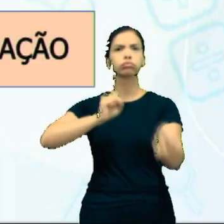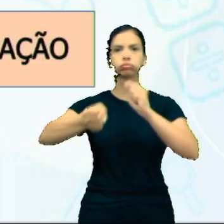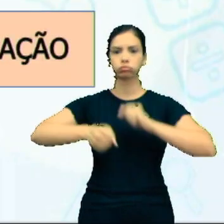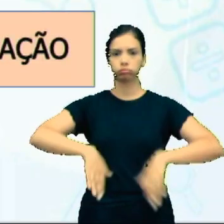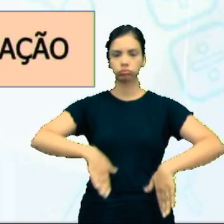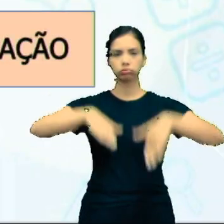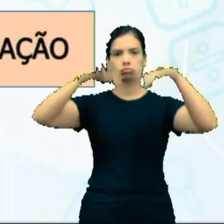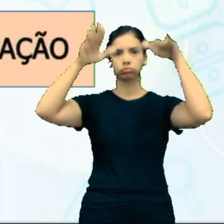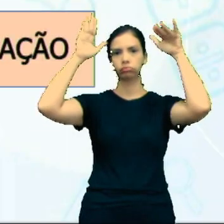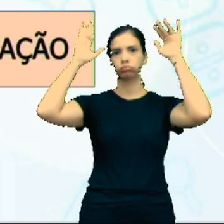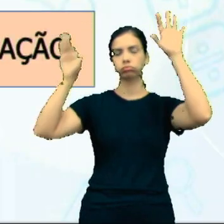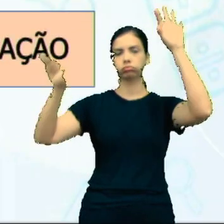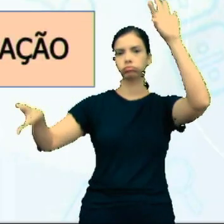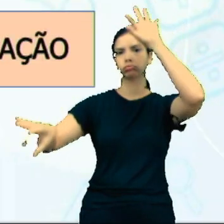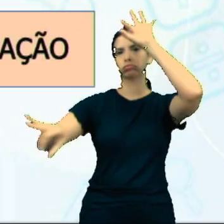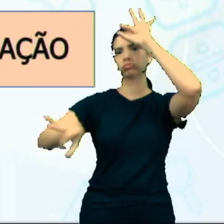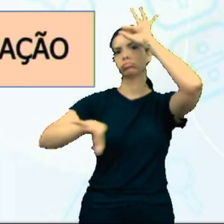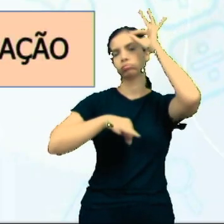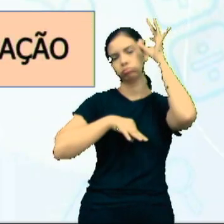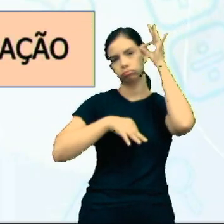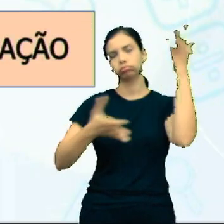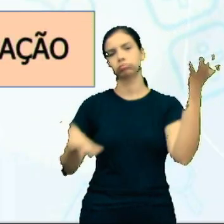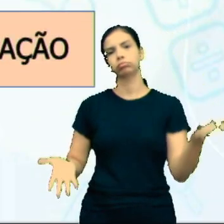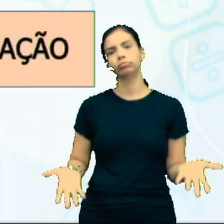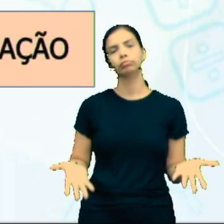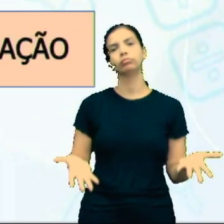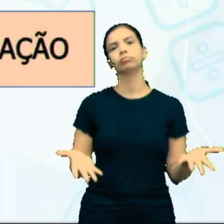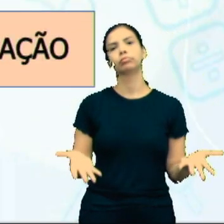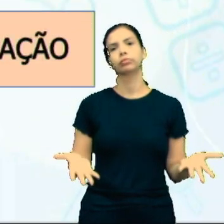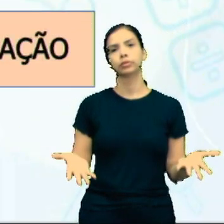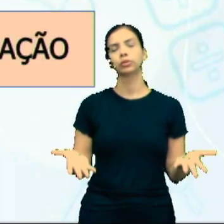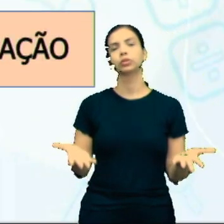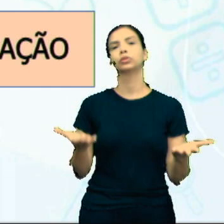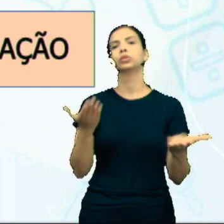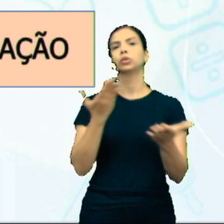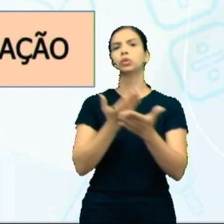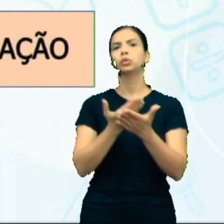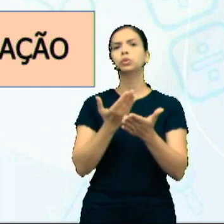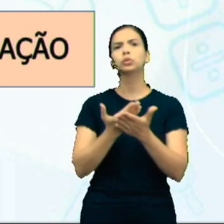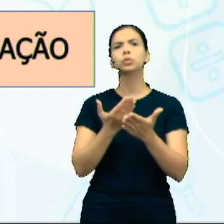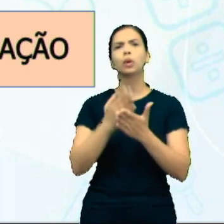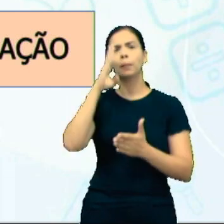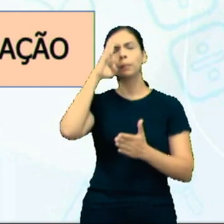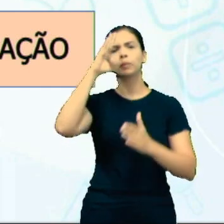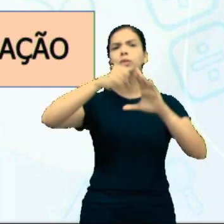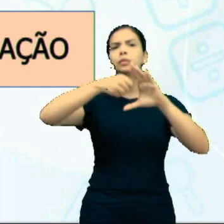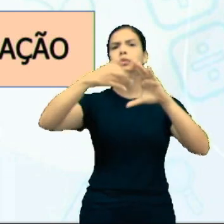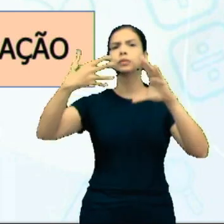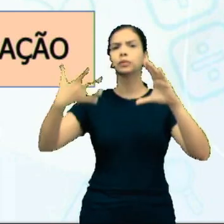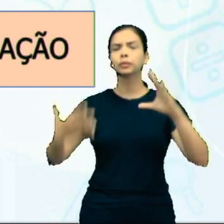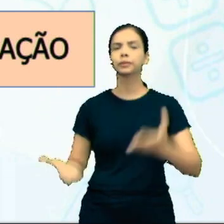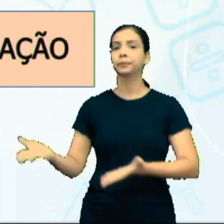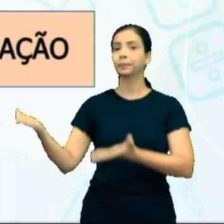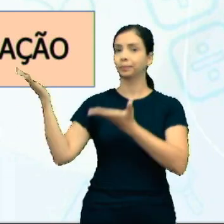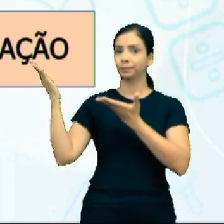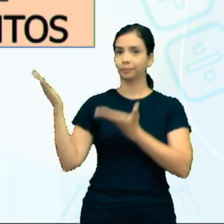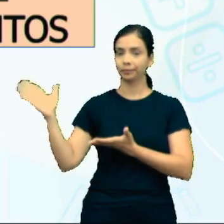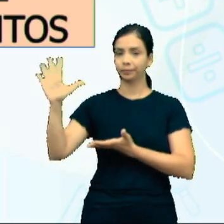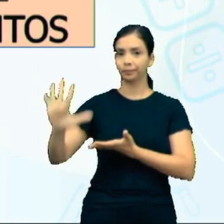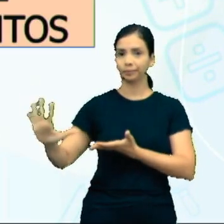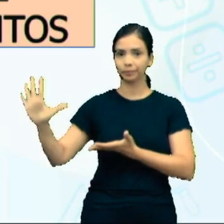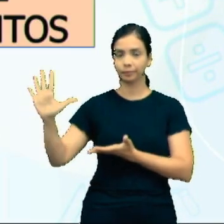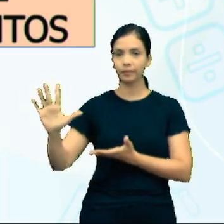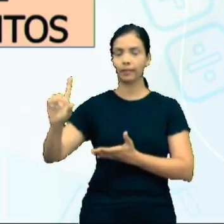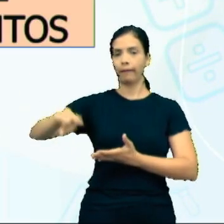rendimento, performance ou esporte espetáculo, vimos as principais características, que são essas que estão na tela.